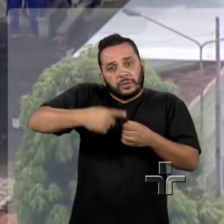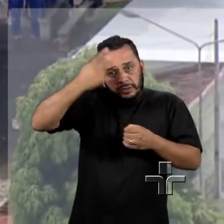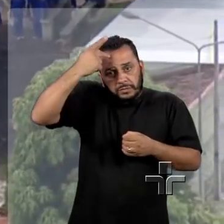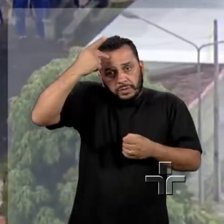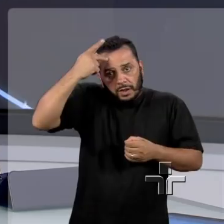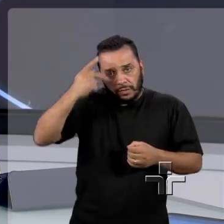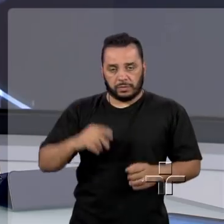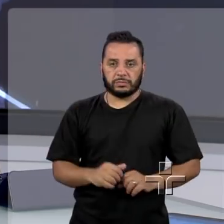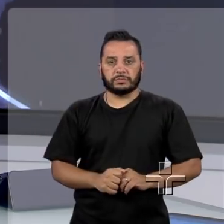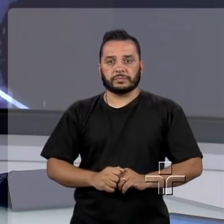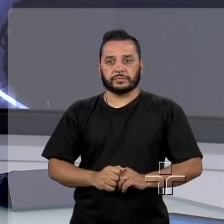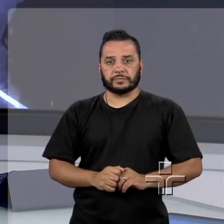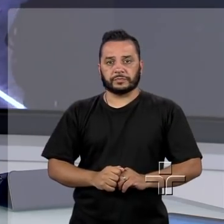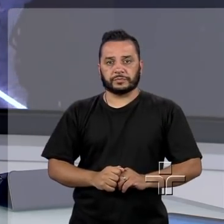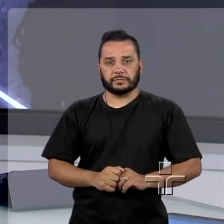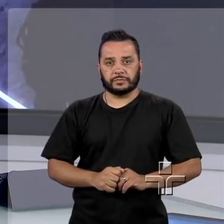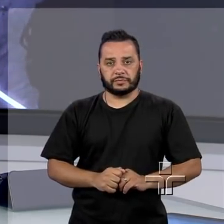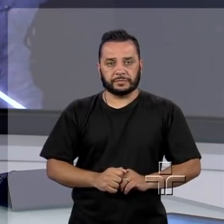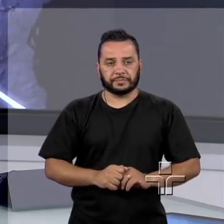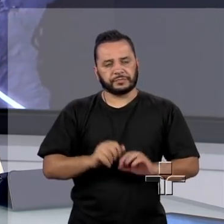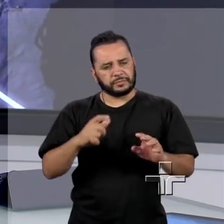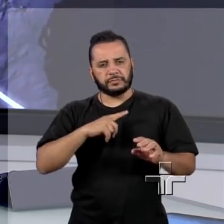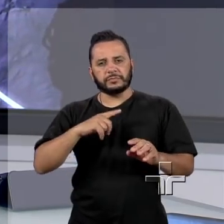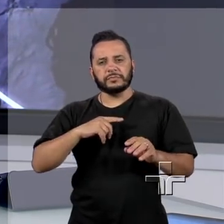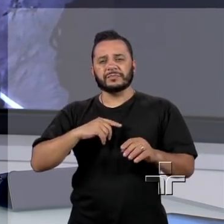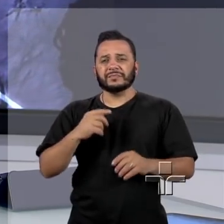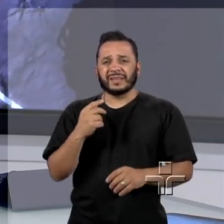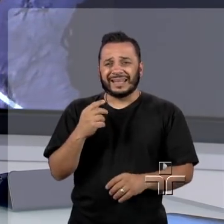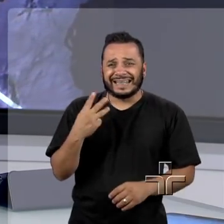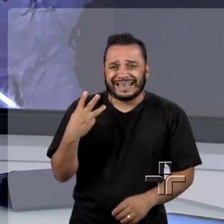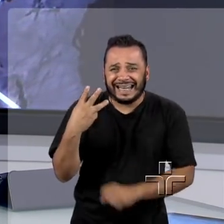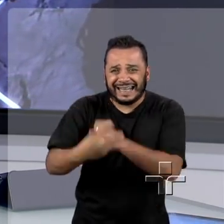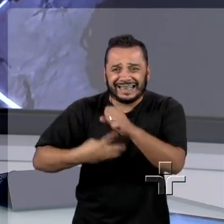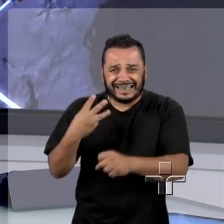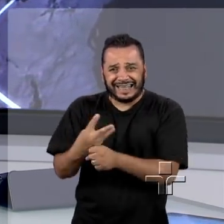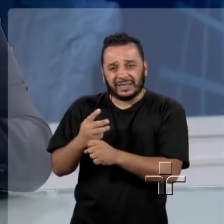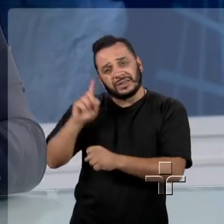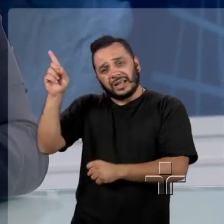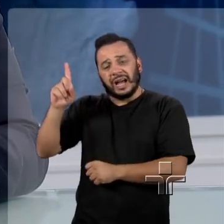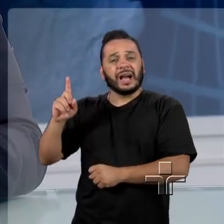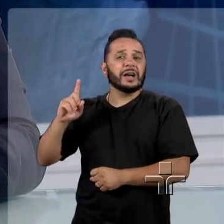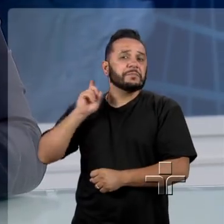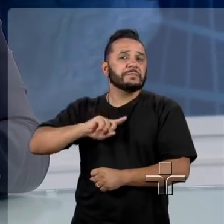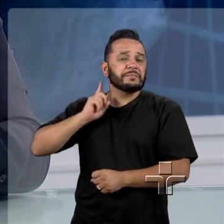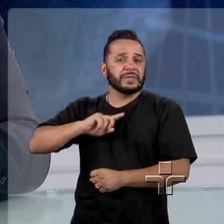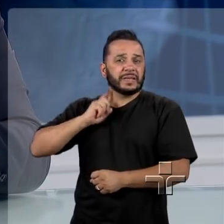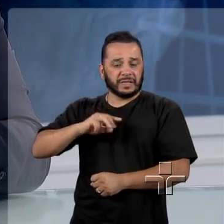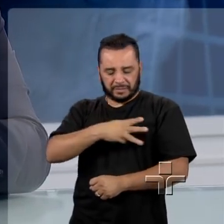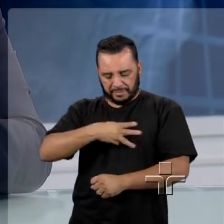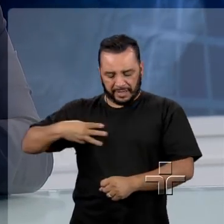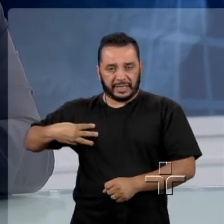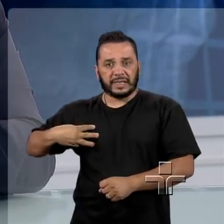paulista. Liviano, sobre esses 3 anos após a tragédia de Mariana... As pessoas têm